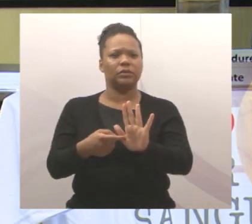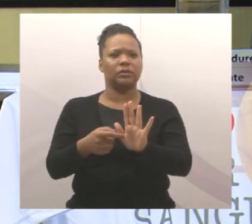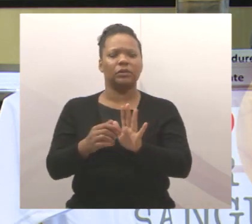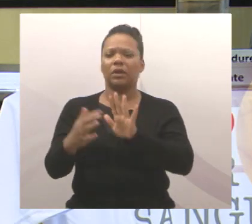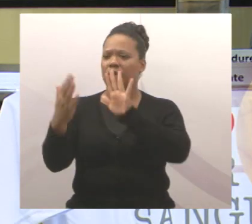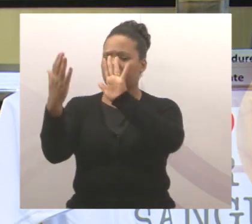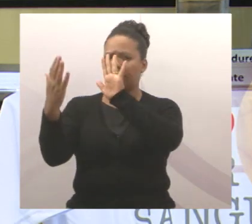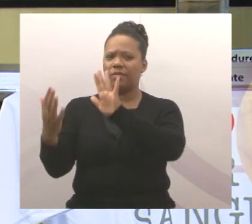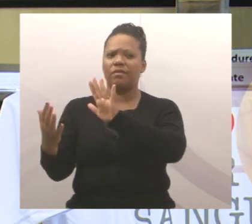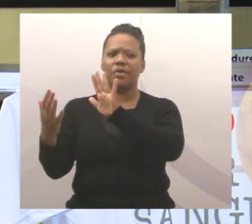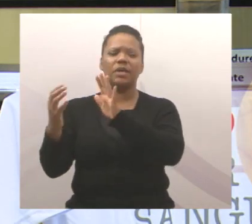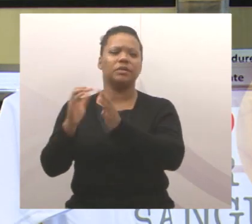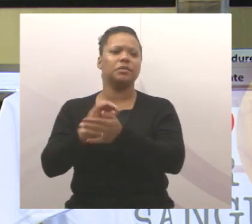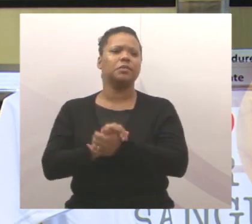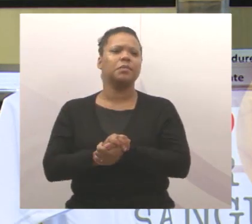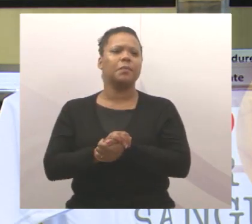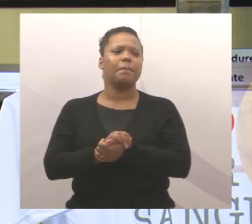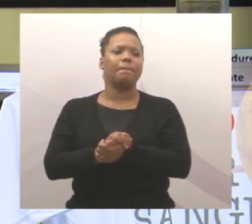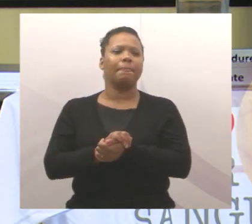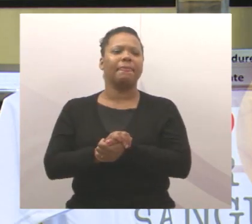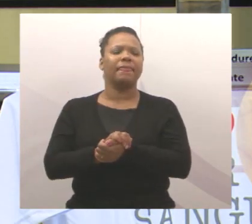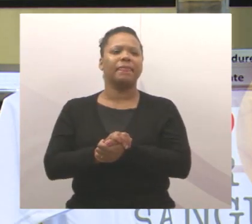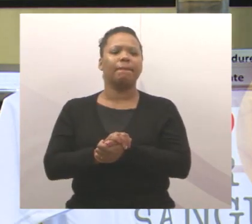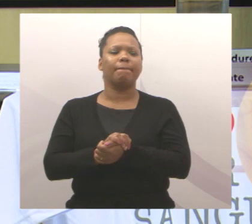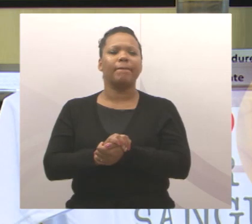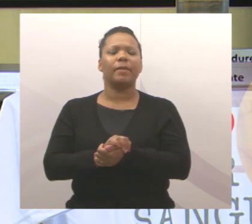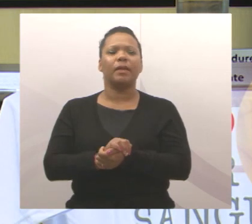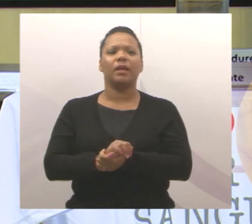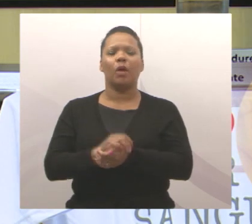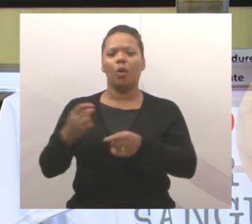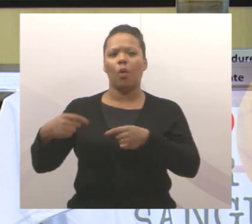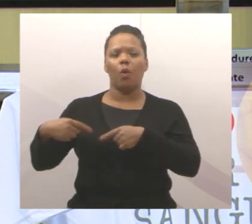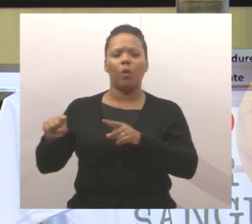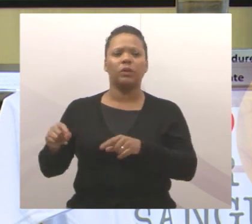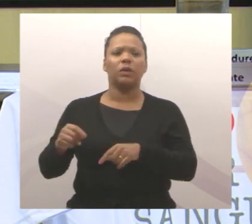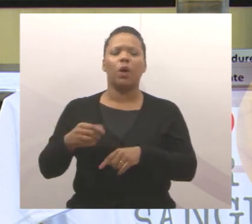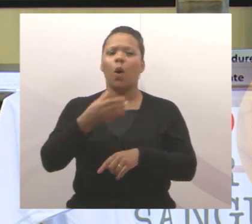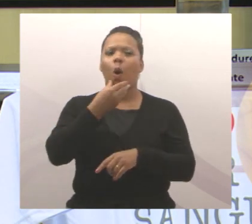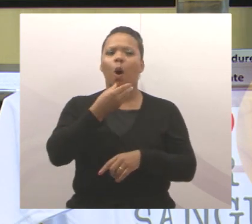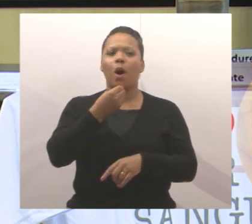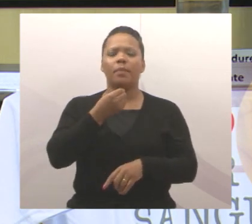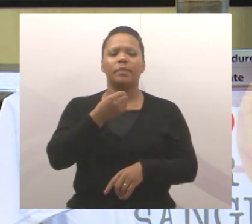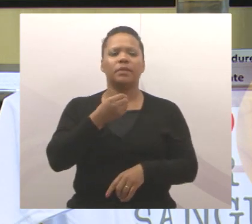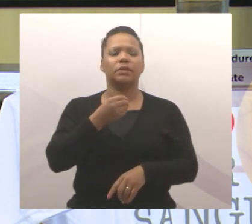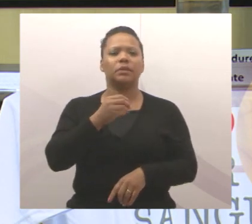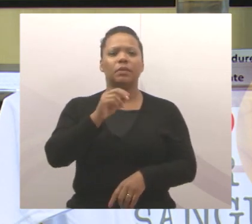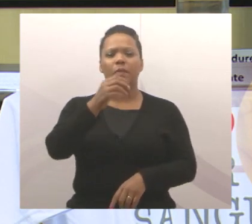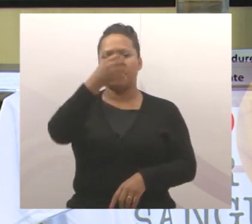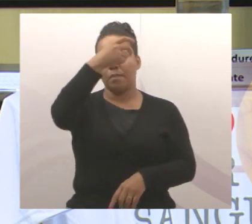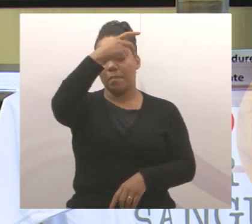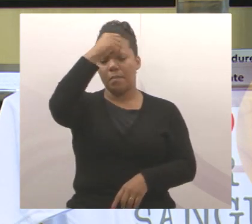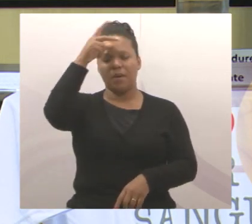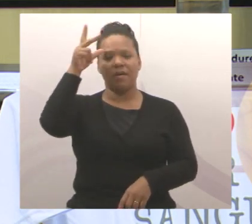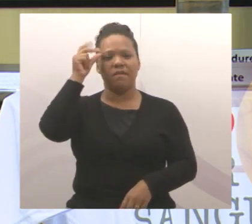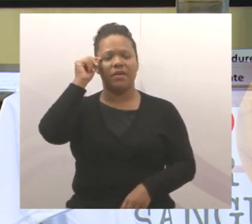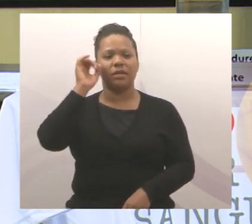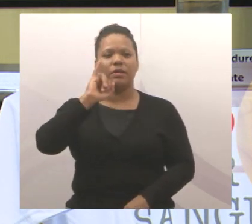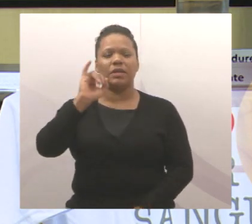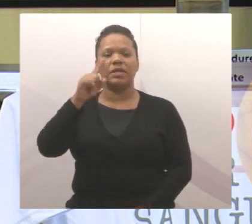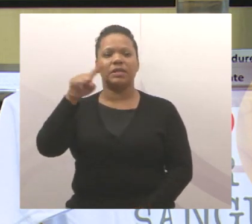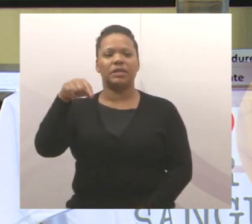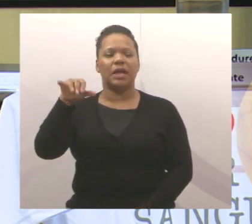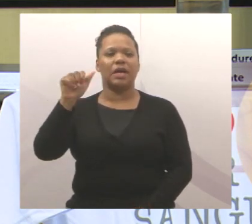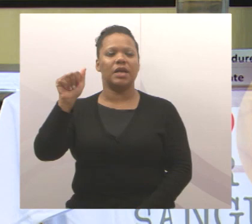excelentíssimo senhor prefeito municipal Isaías José de Santana, com base na Constituição Federal, artigo